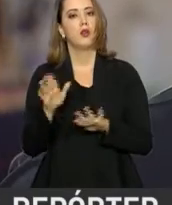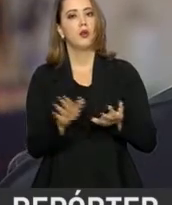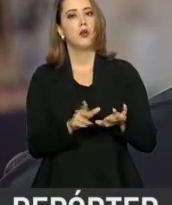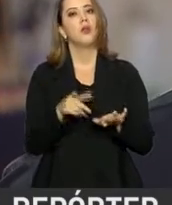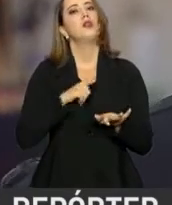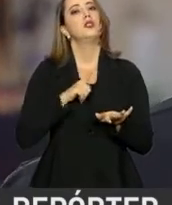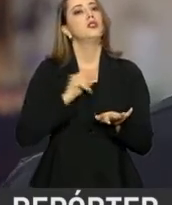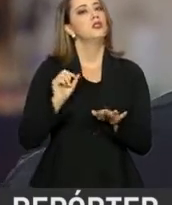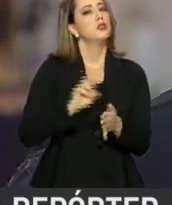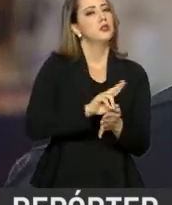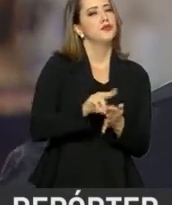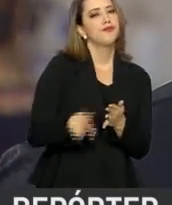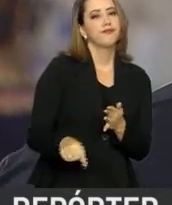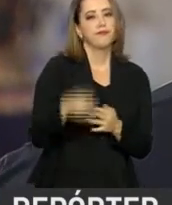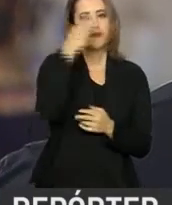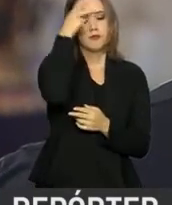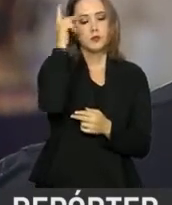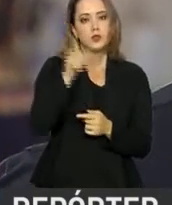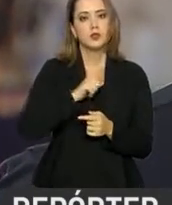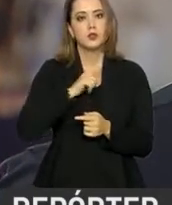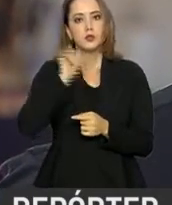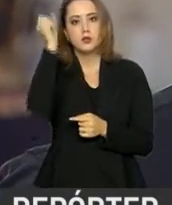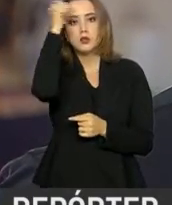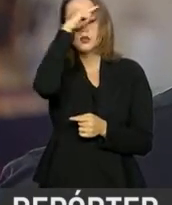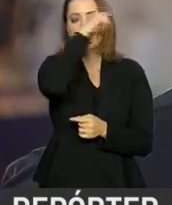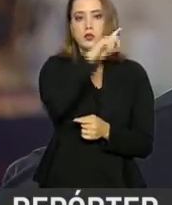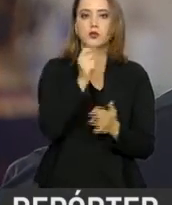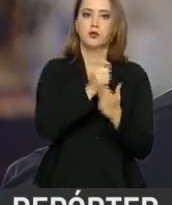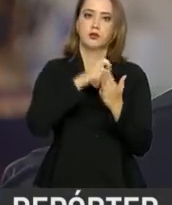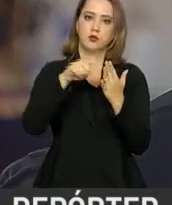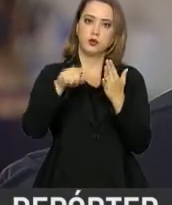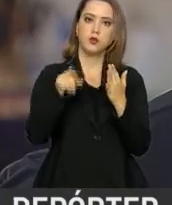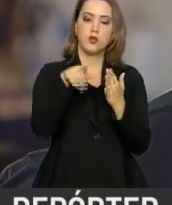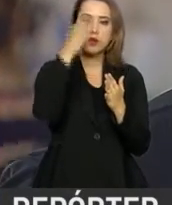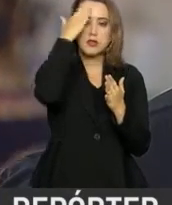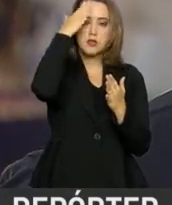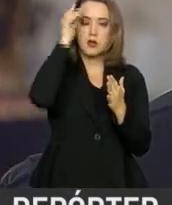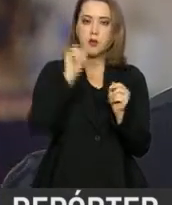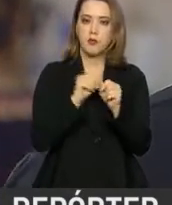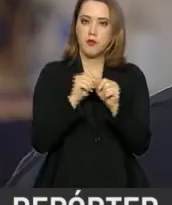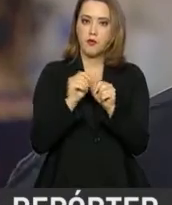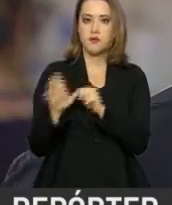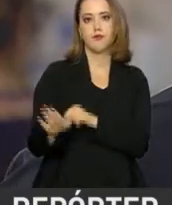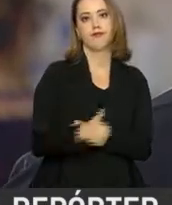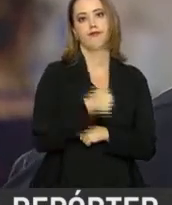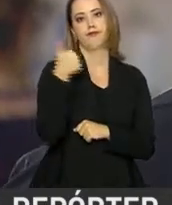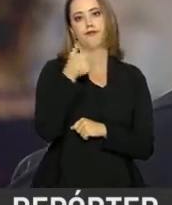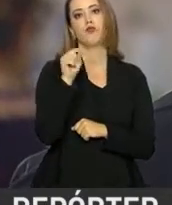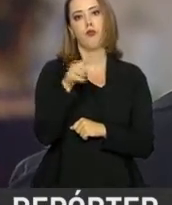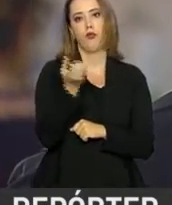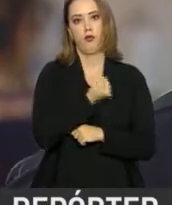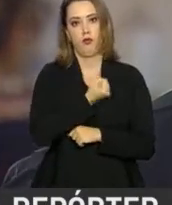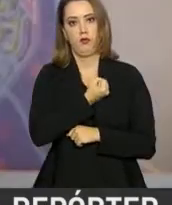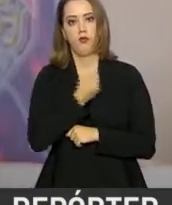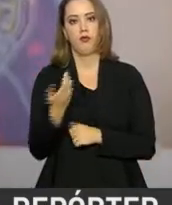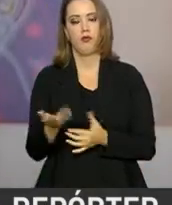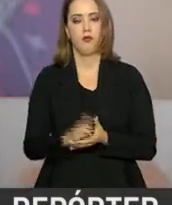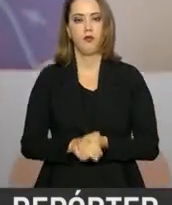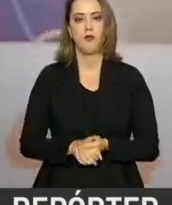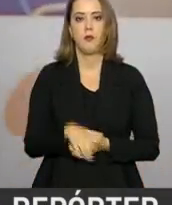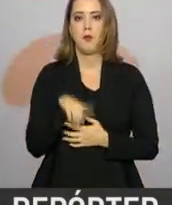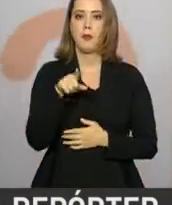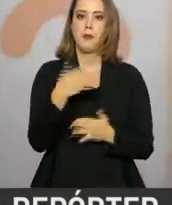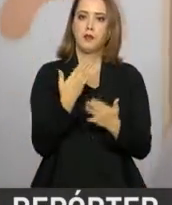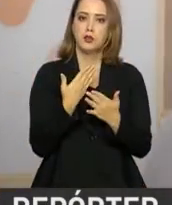então saber fazer uma boa redação já faz uma boa diferença na na prova já já melhorou sua colocação bastante os